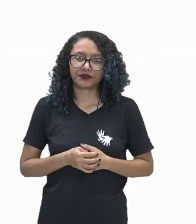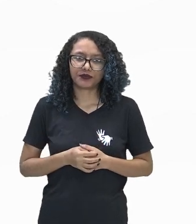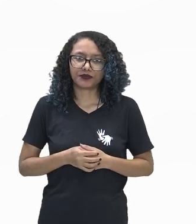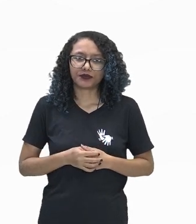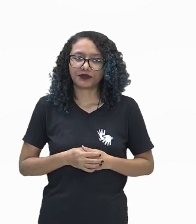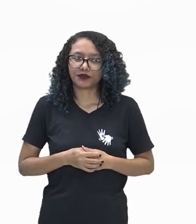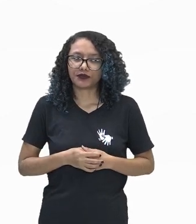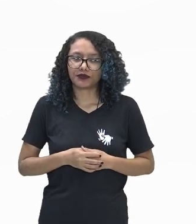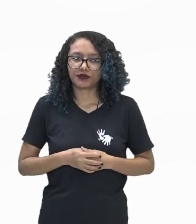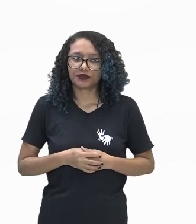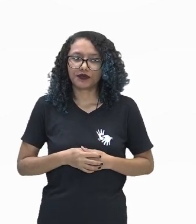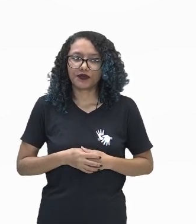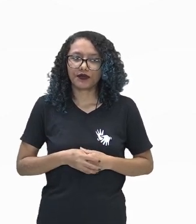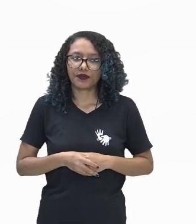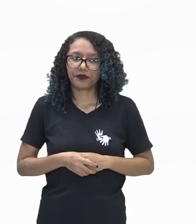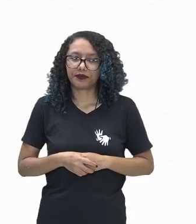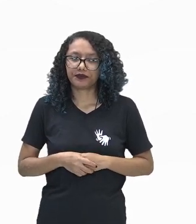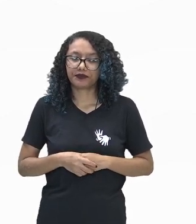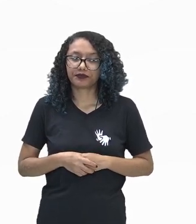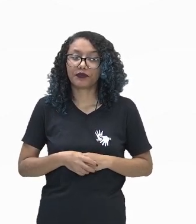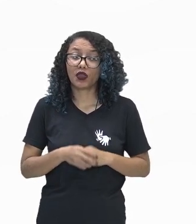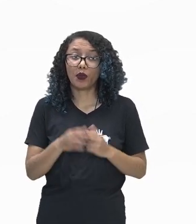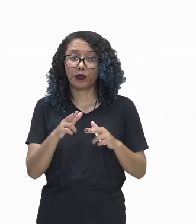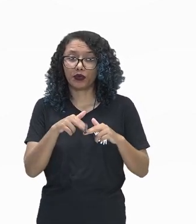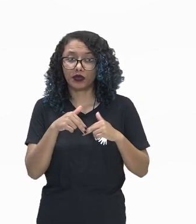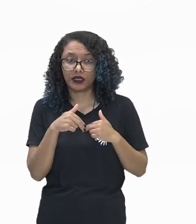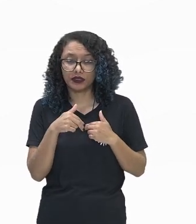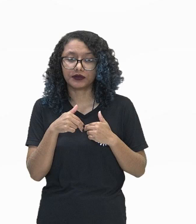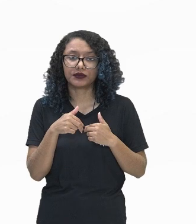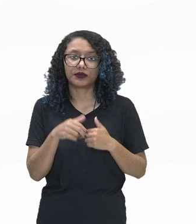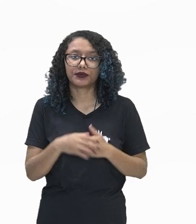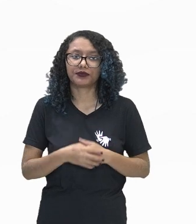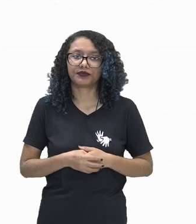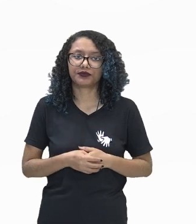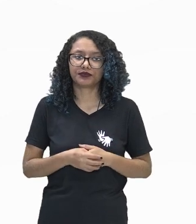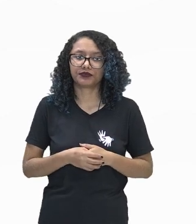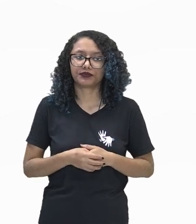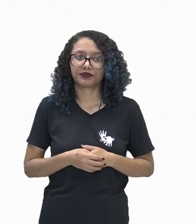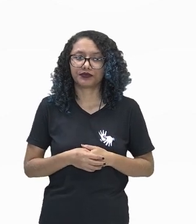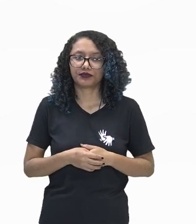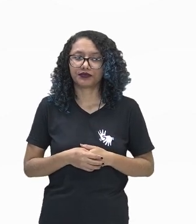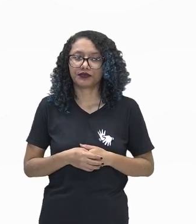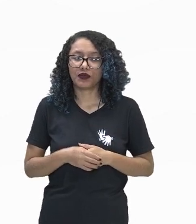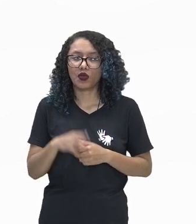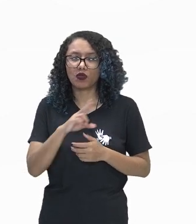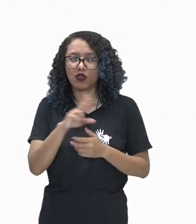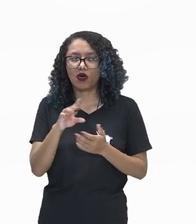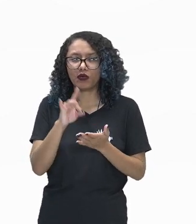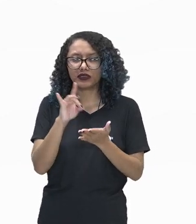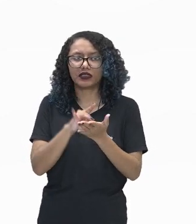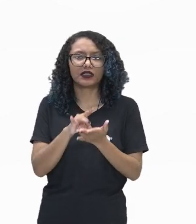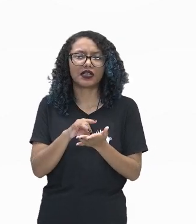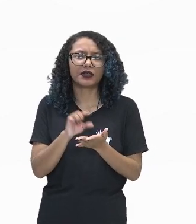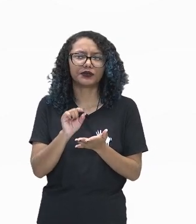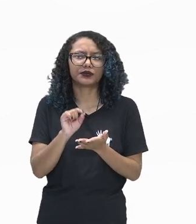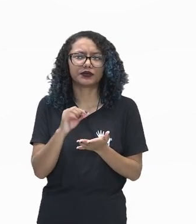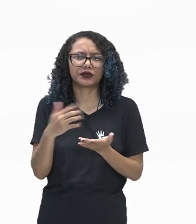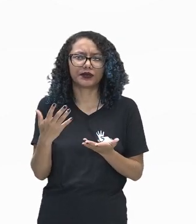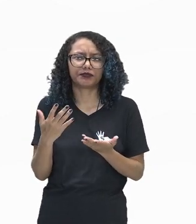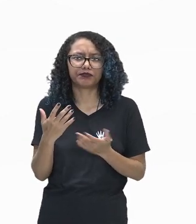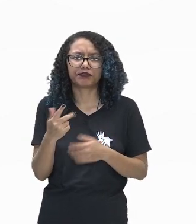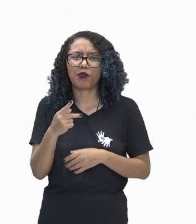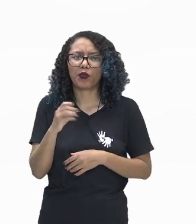nossos deveres. E é por isso que nós chamamos de quê para essa realidade? O povo. Quem